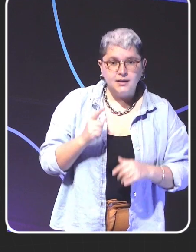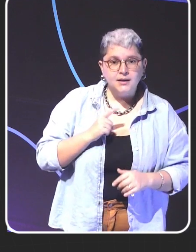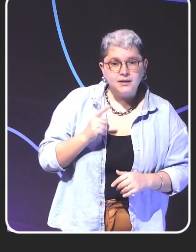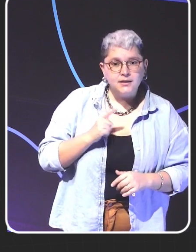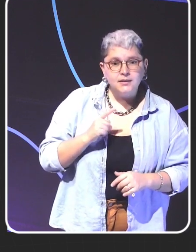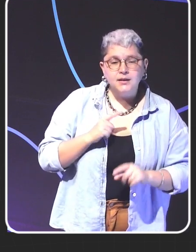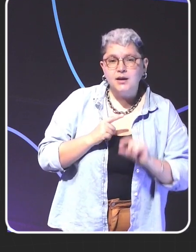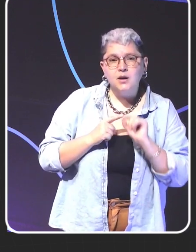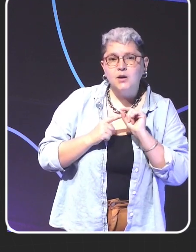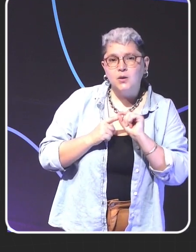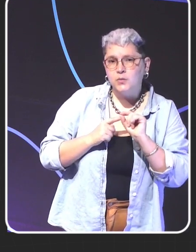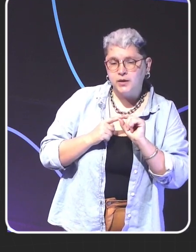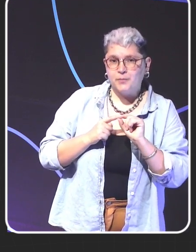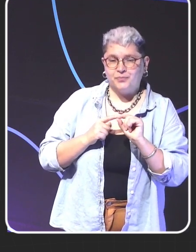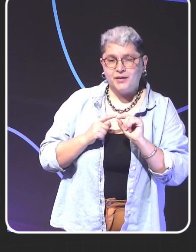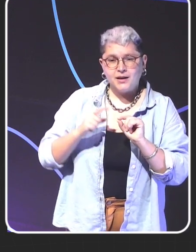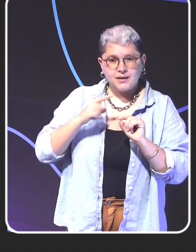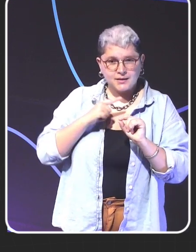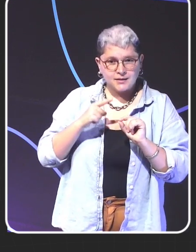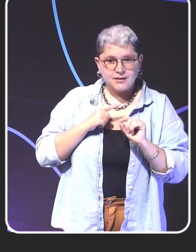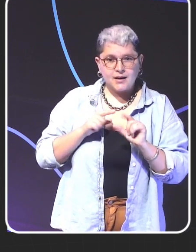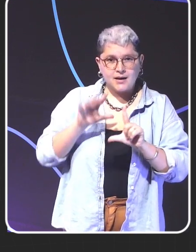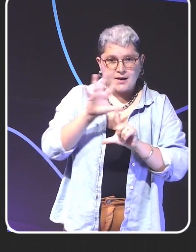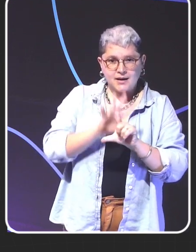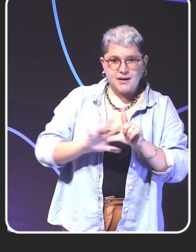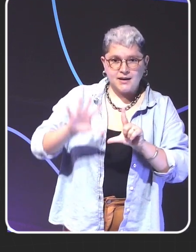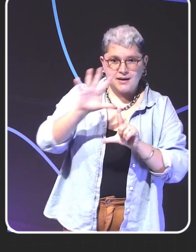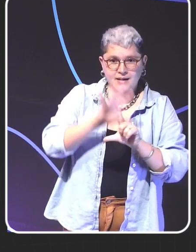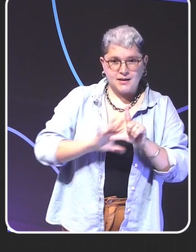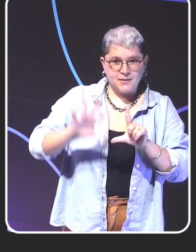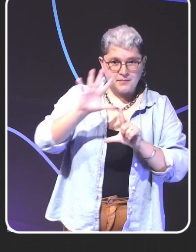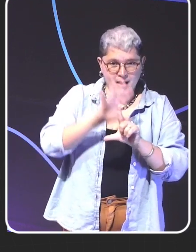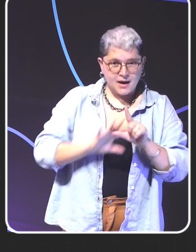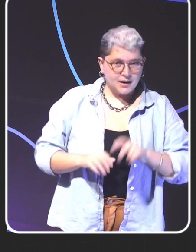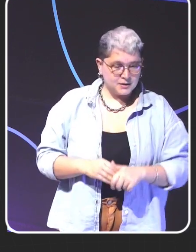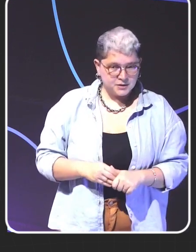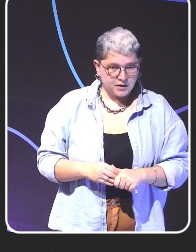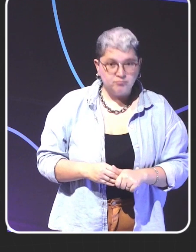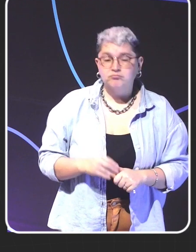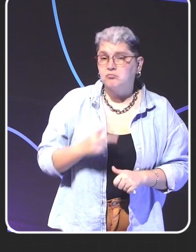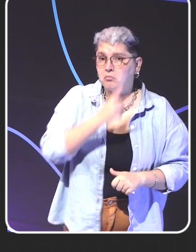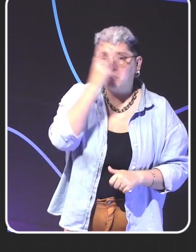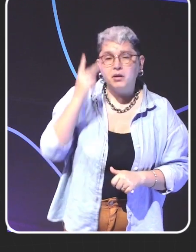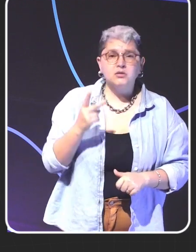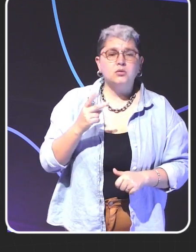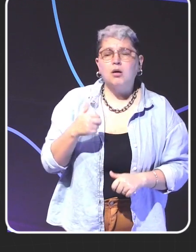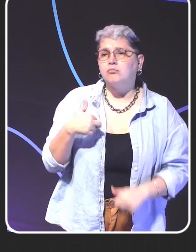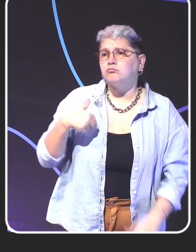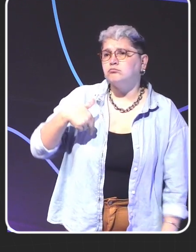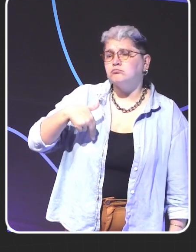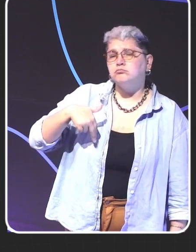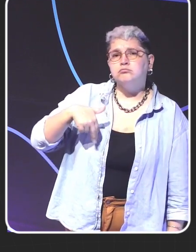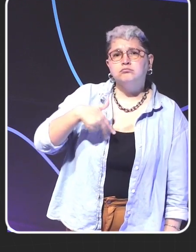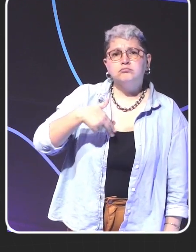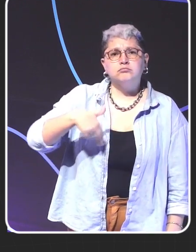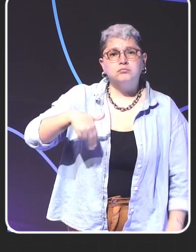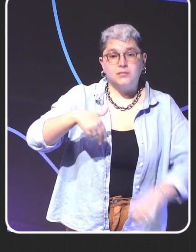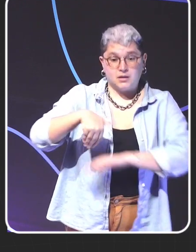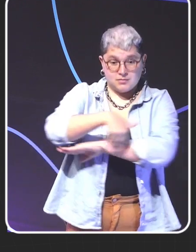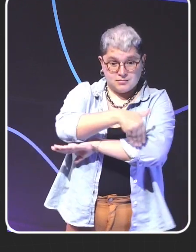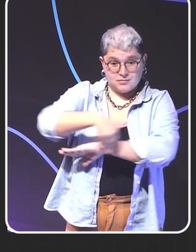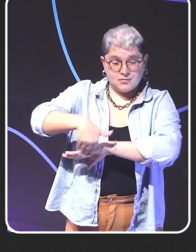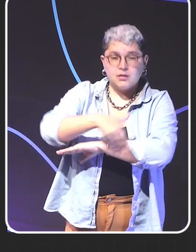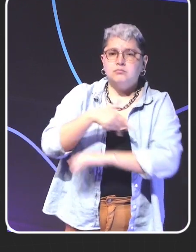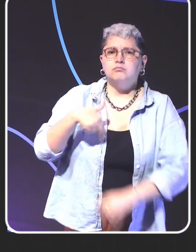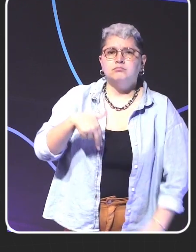vê uma loja da La Roche-Posay, e aí a pessoa está andando na rua, eu